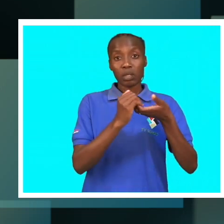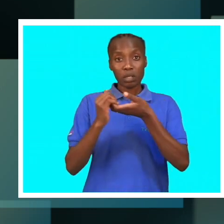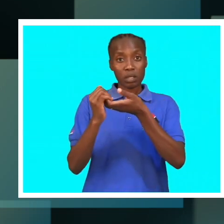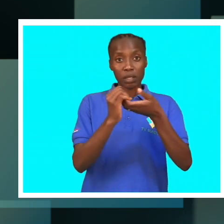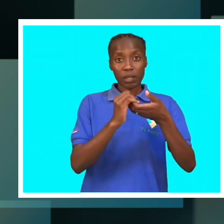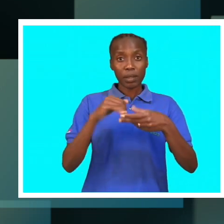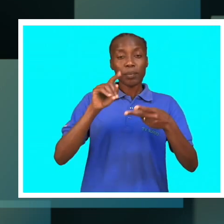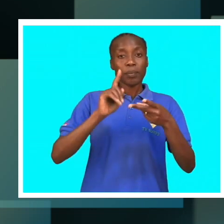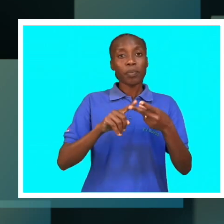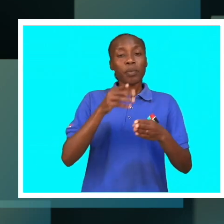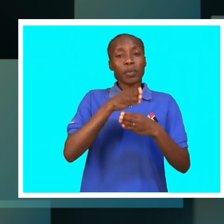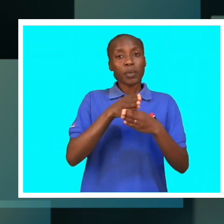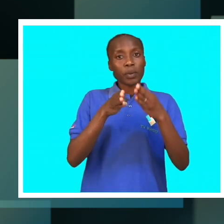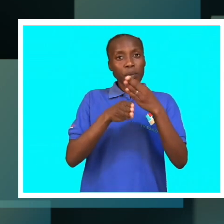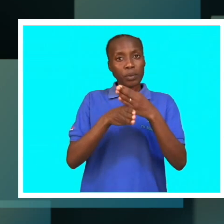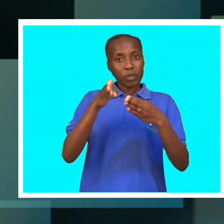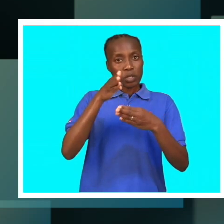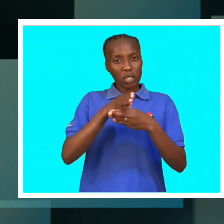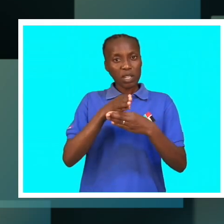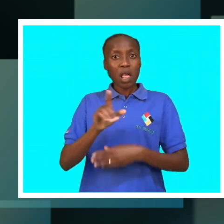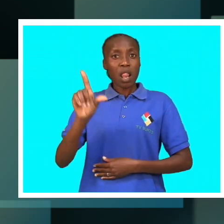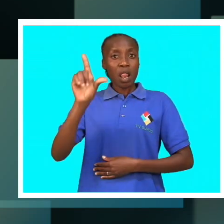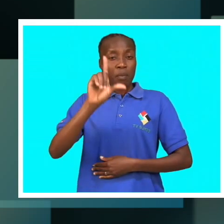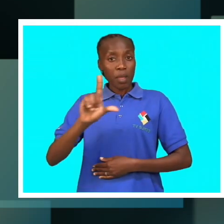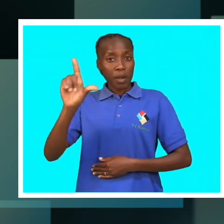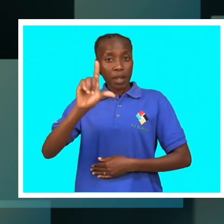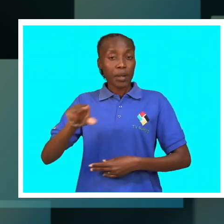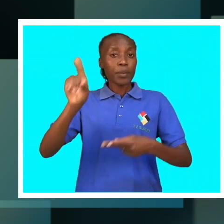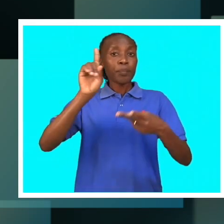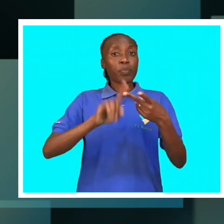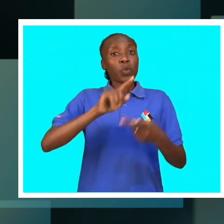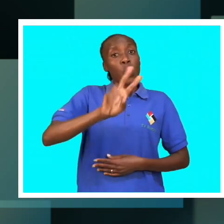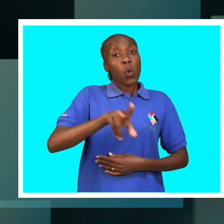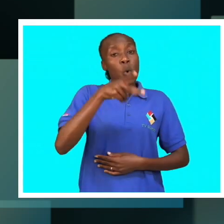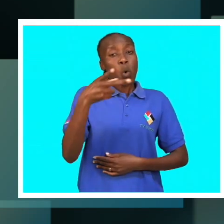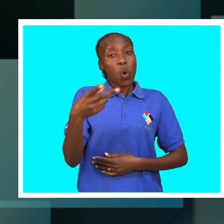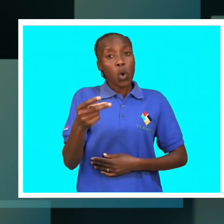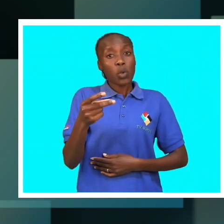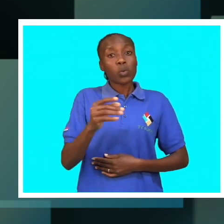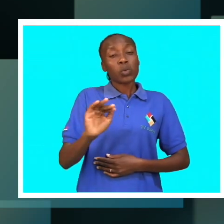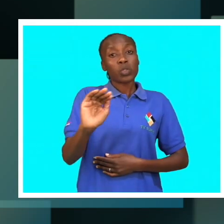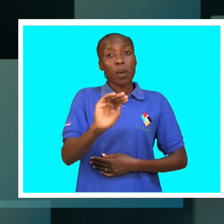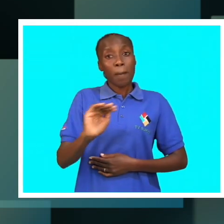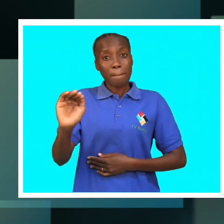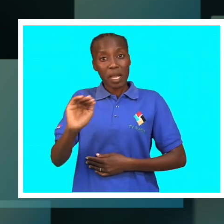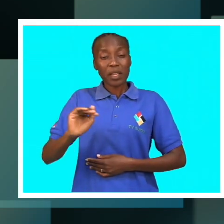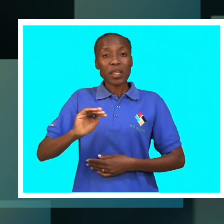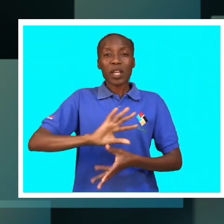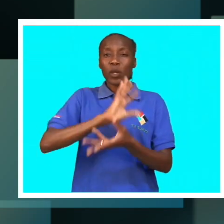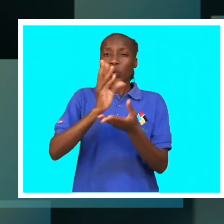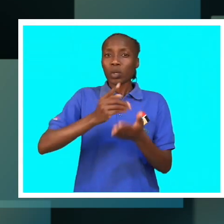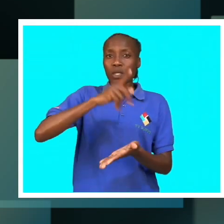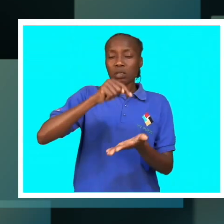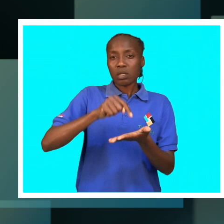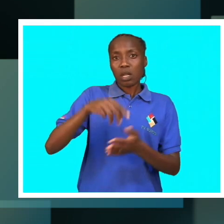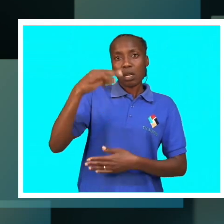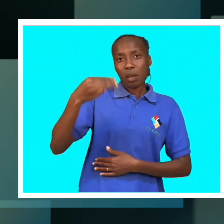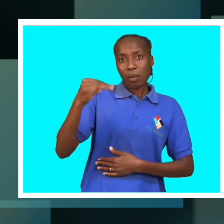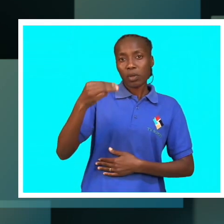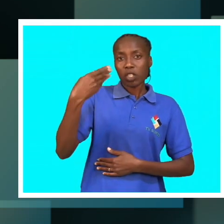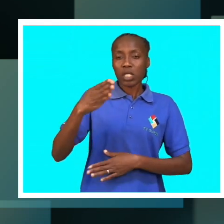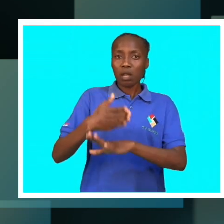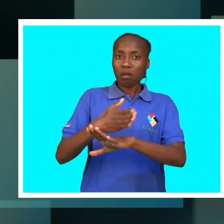parcerias para a construção, não só no bairro da Liberdade, Machaves, Baixo Estudos, Machacim, em toda a cidade da Matola.